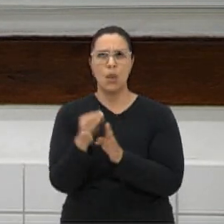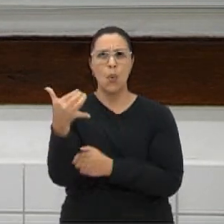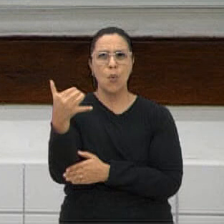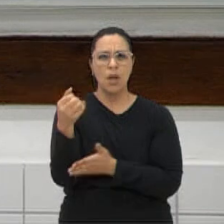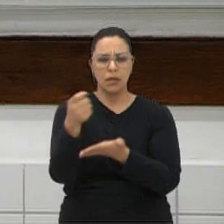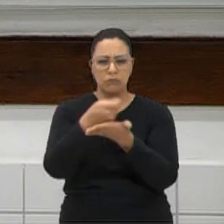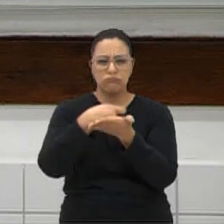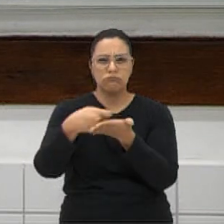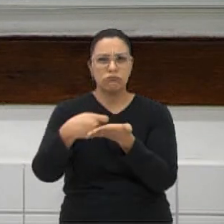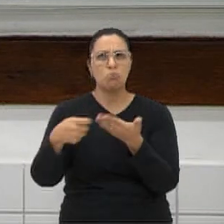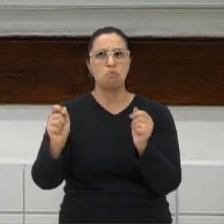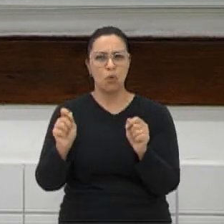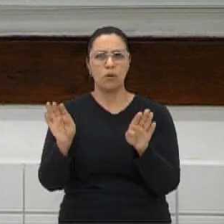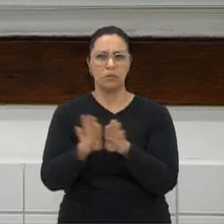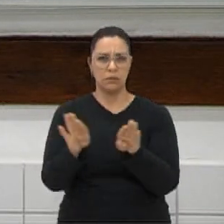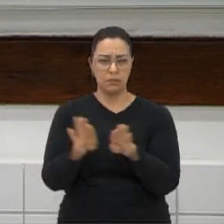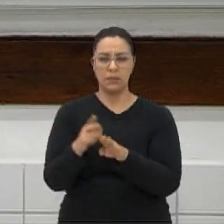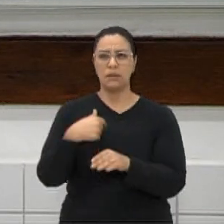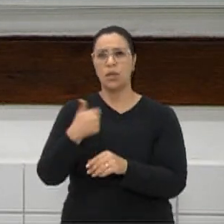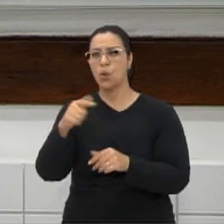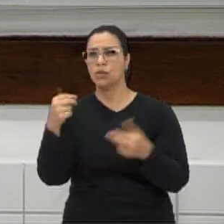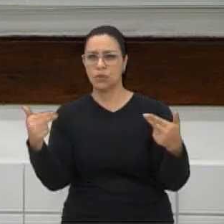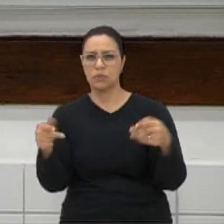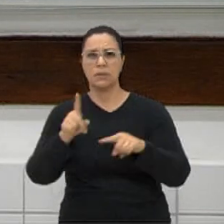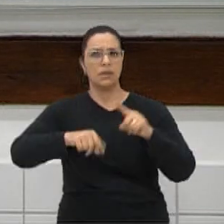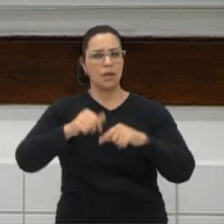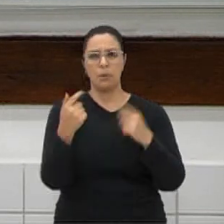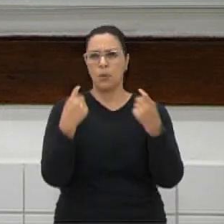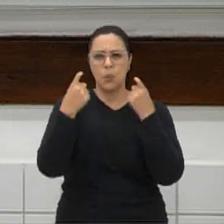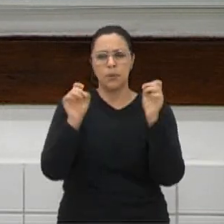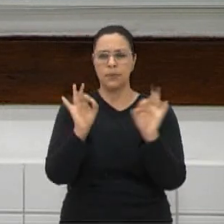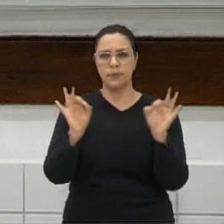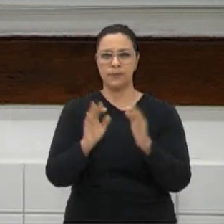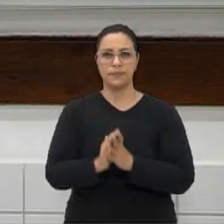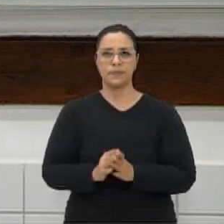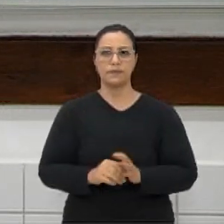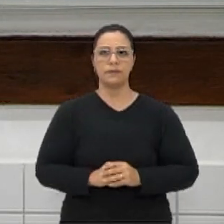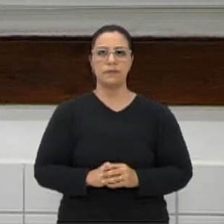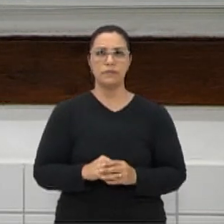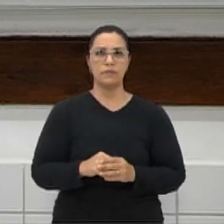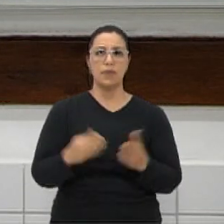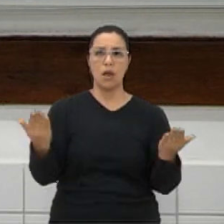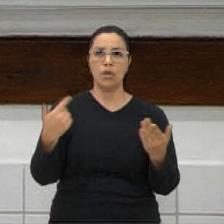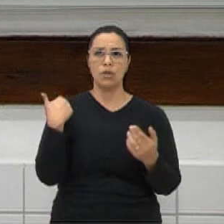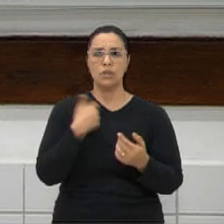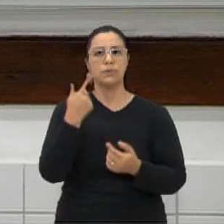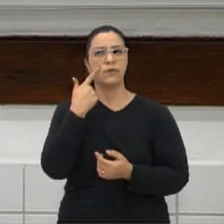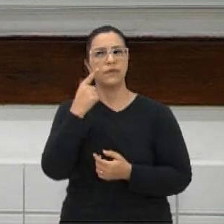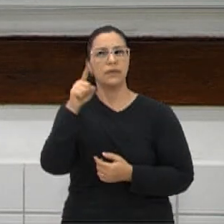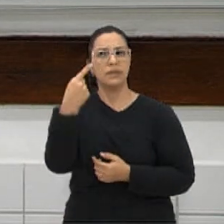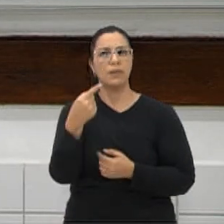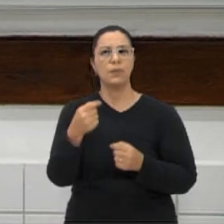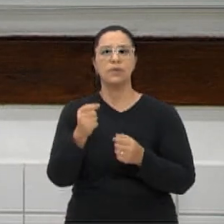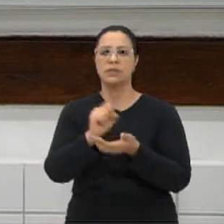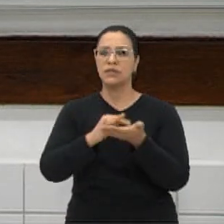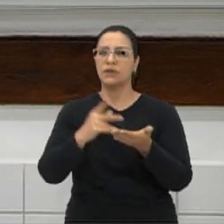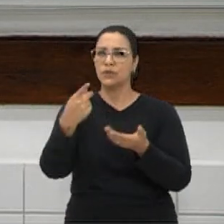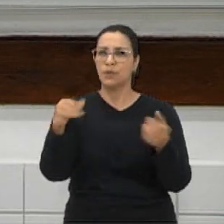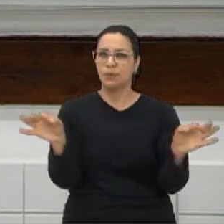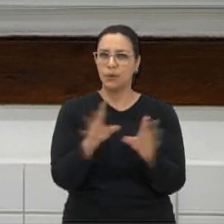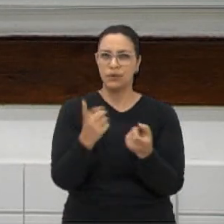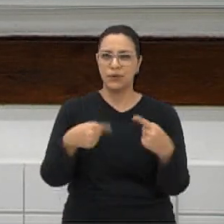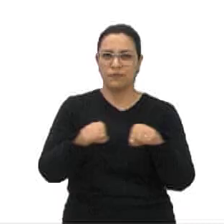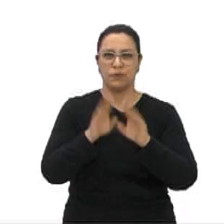caneta, se você não tiver, ou outras coisas, não se preocupe com isso, tá bom? Então a gente vai ver esse trabalho daqui a pouco, a